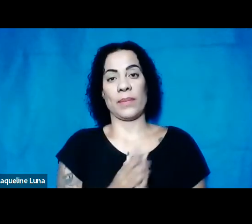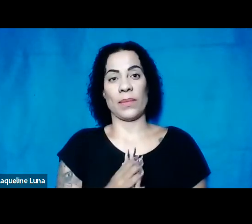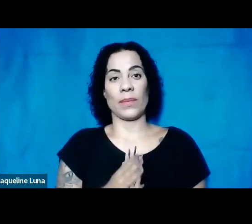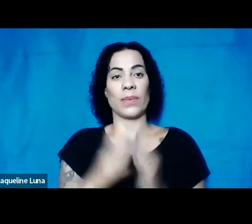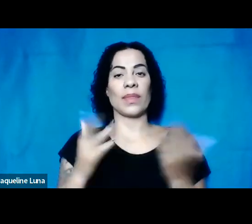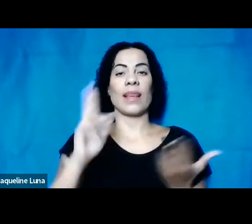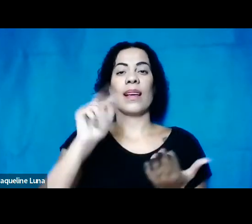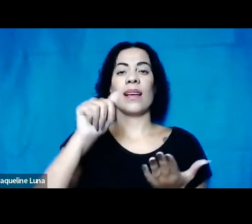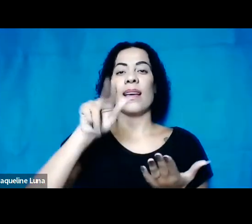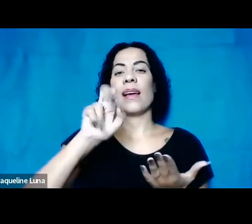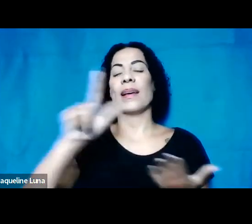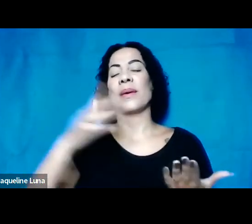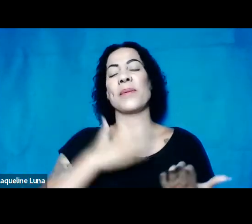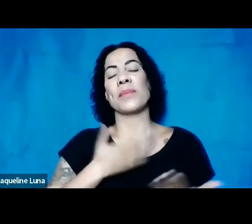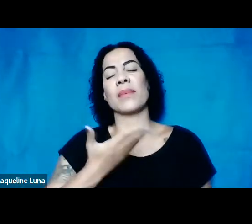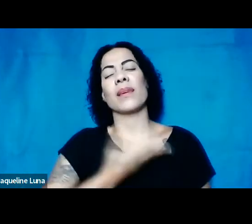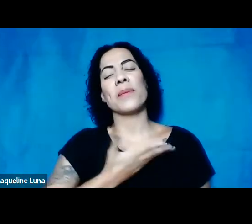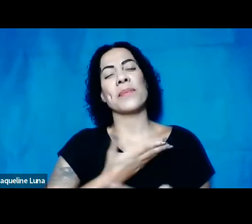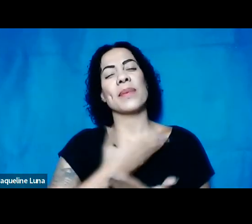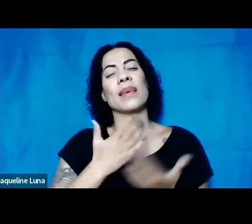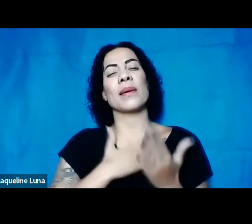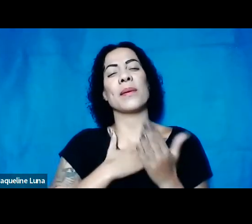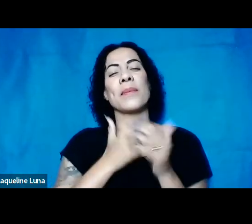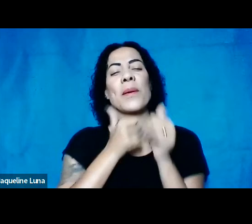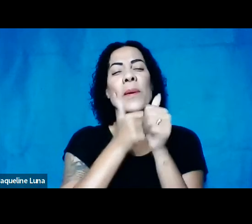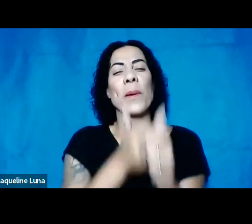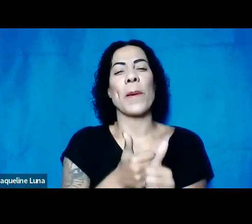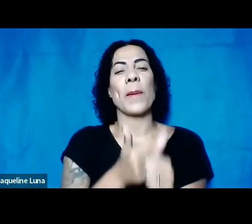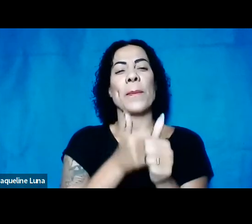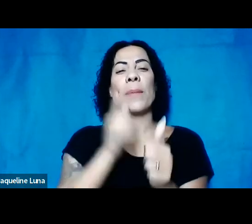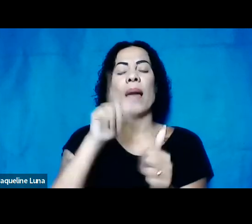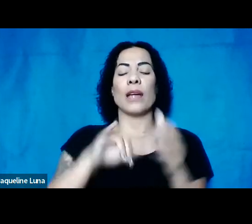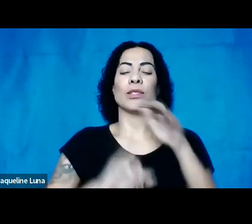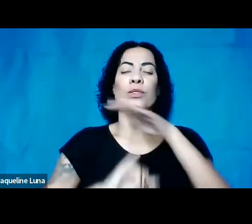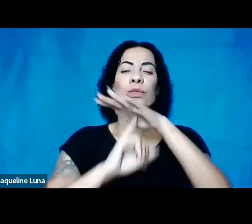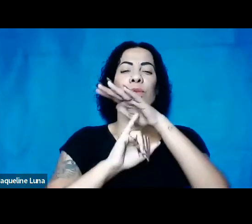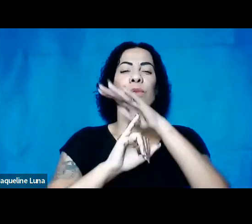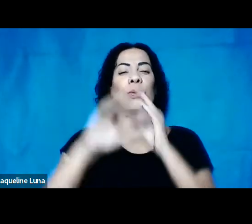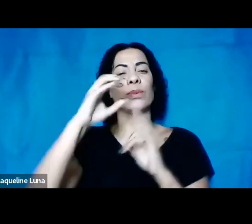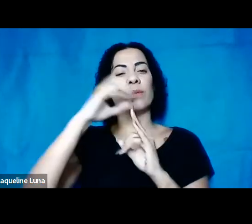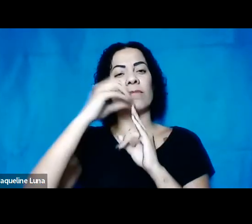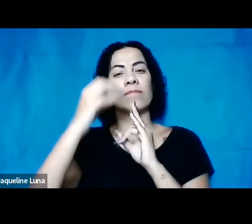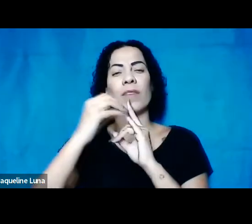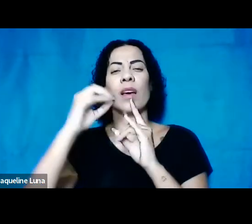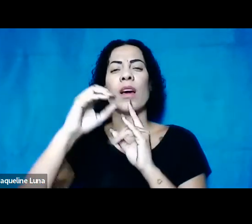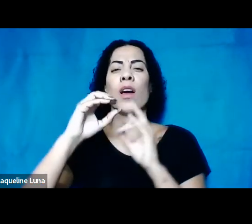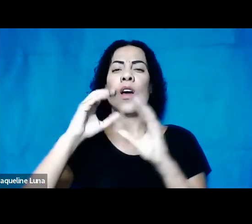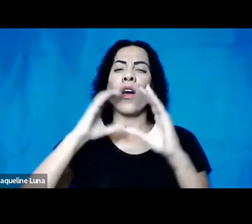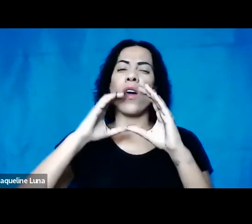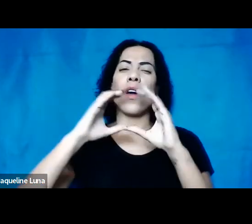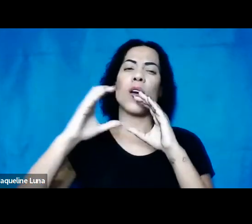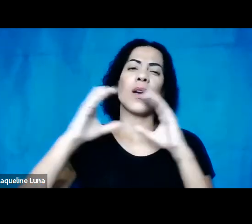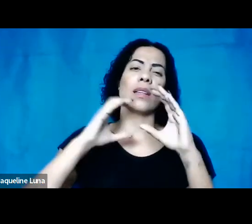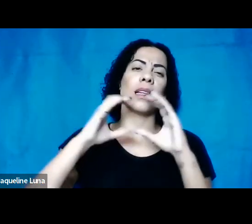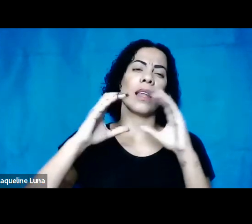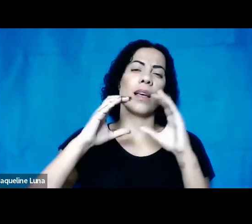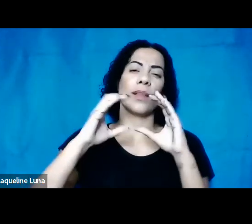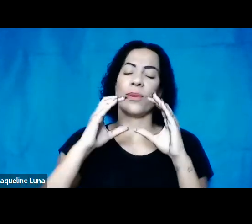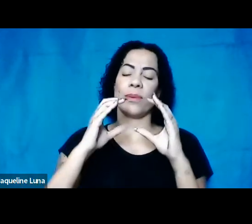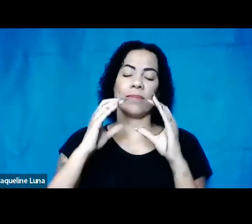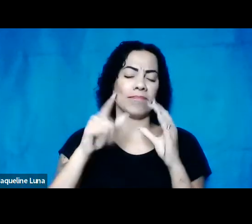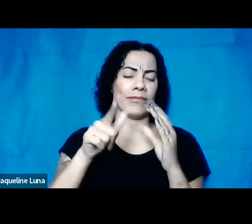Raquel, minha amiga, companheira do Instituto Oswaldo Cruz, coordenadora de comunicação, foi brilhante, como